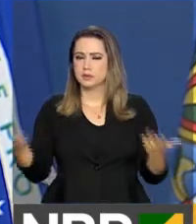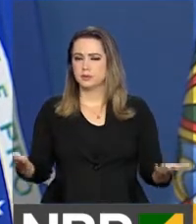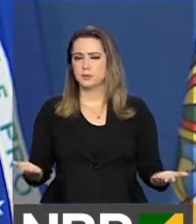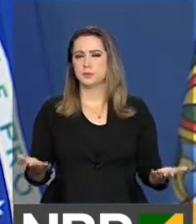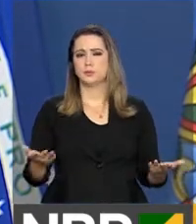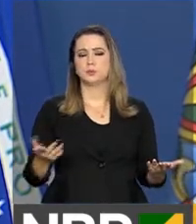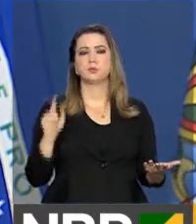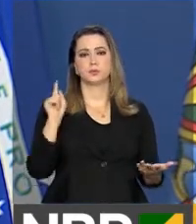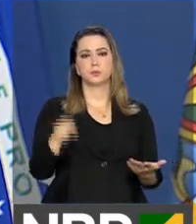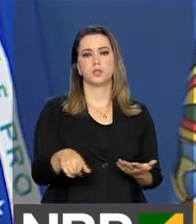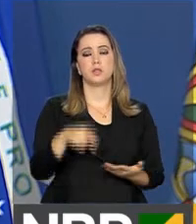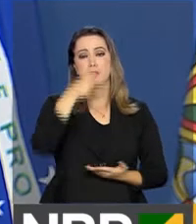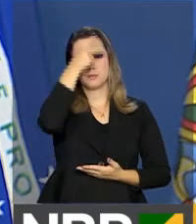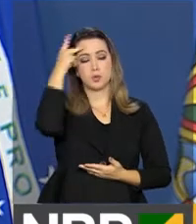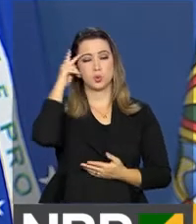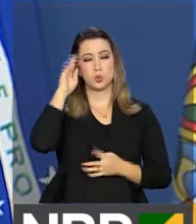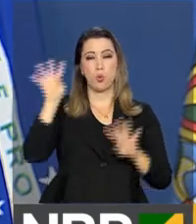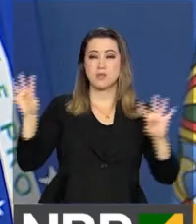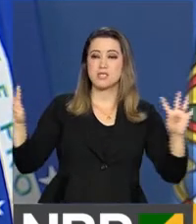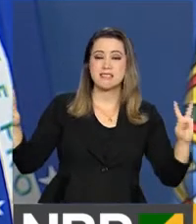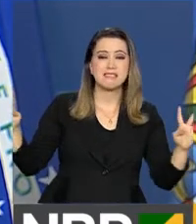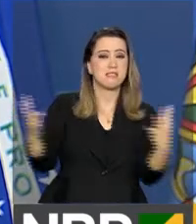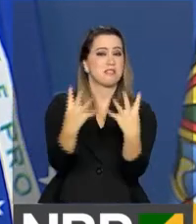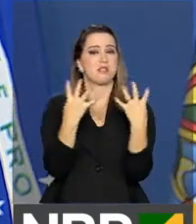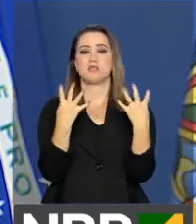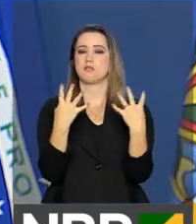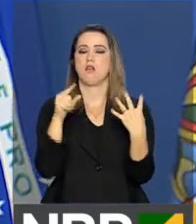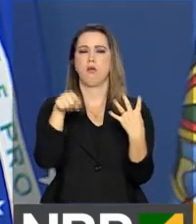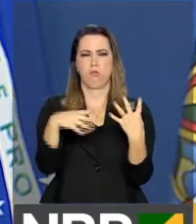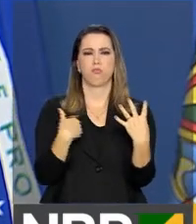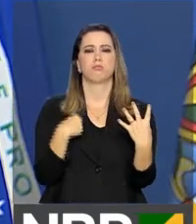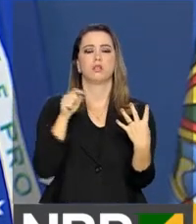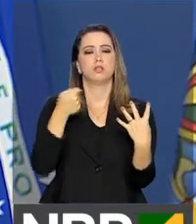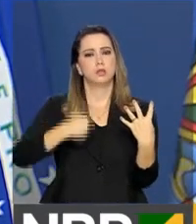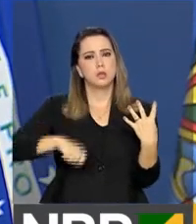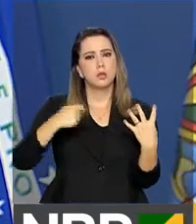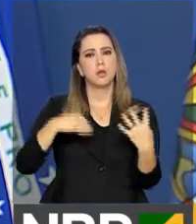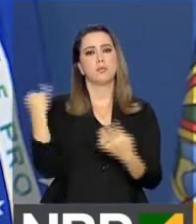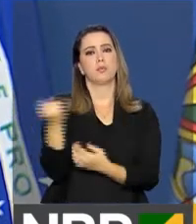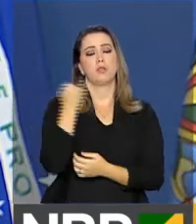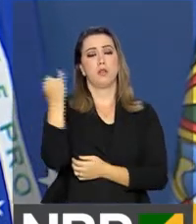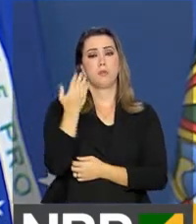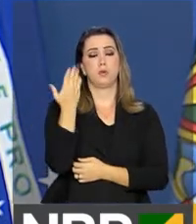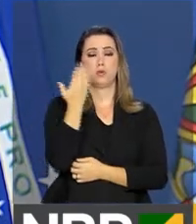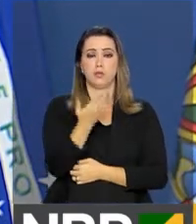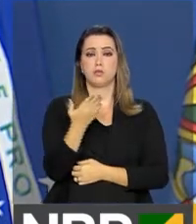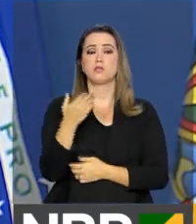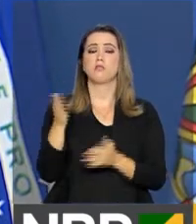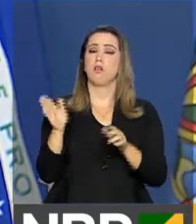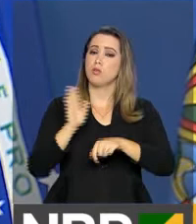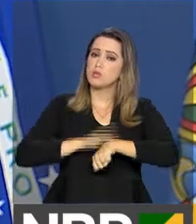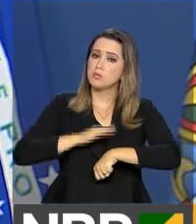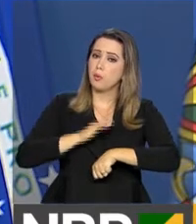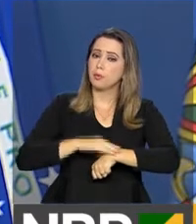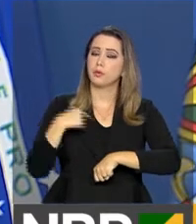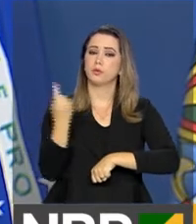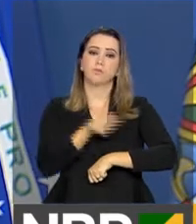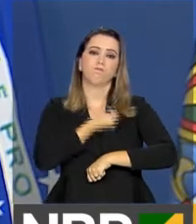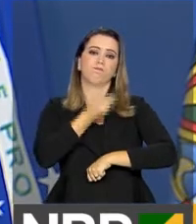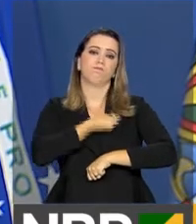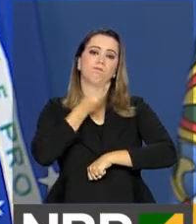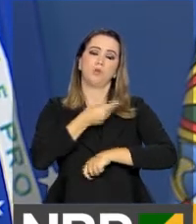aos ouvidos e atenção dos senhores e das senhoras a importância deste momento que nós vivemos